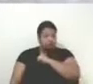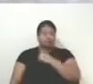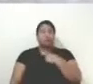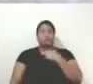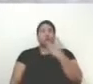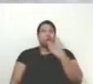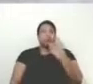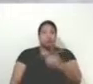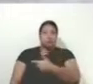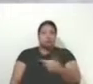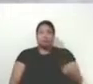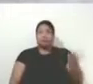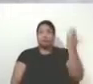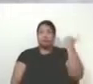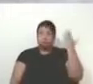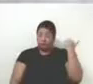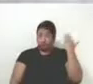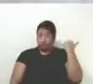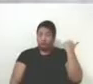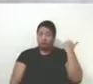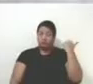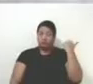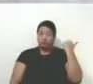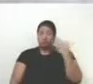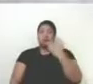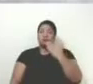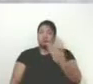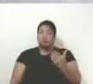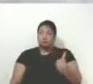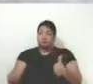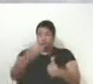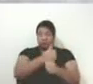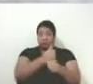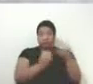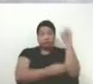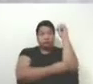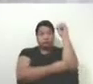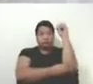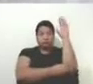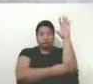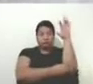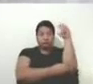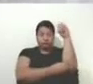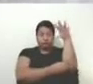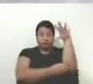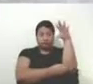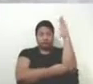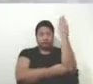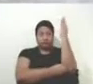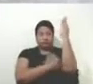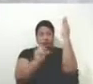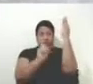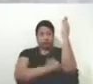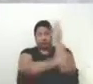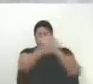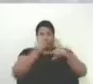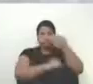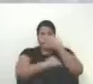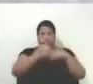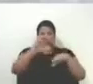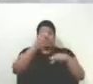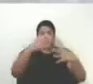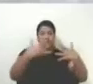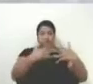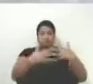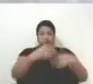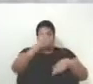semana passada pedindo a substituição de um poste de madeira ali na Camilo Mazzoni, onde a base